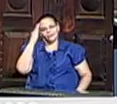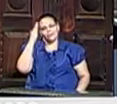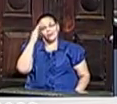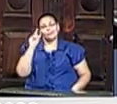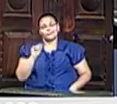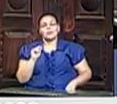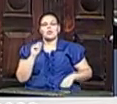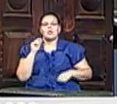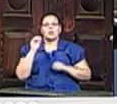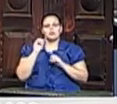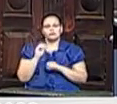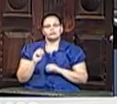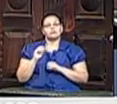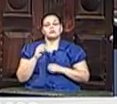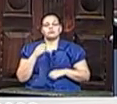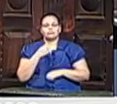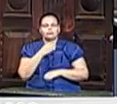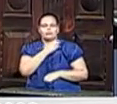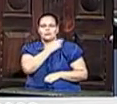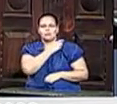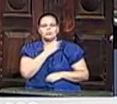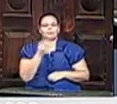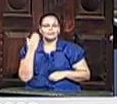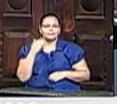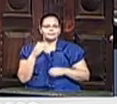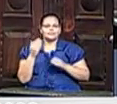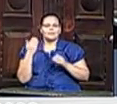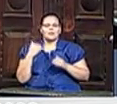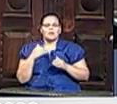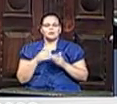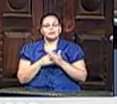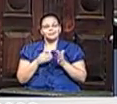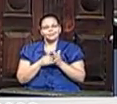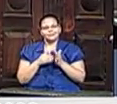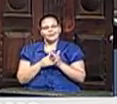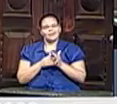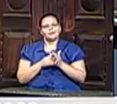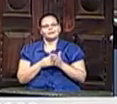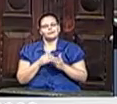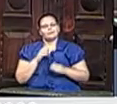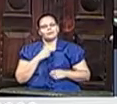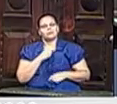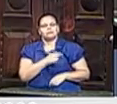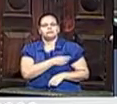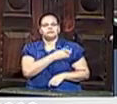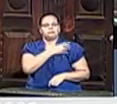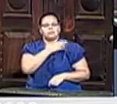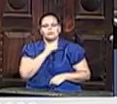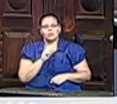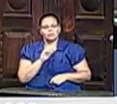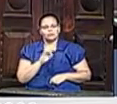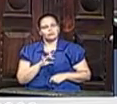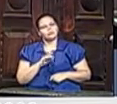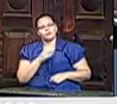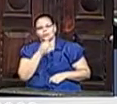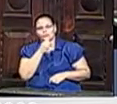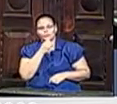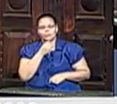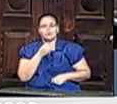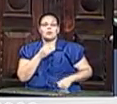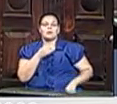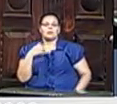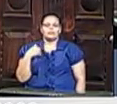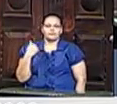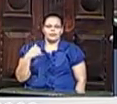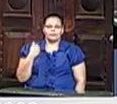a escolaridade obrigatória estava limitada, até muito recentemente, à faixa etária dos 6 aos